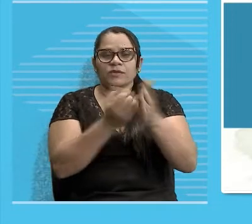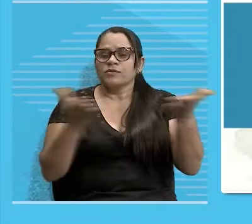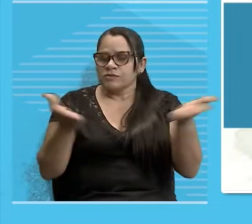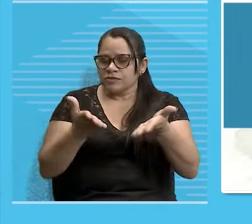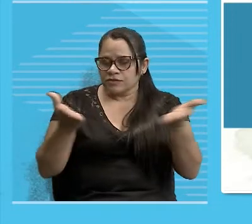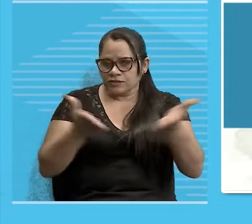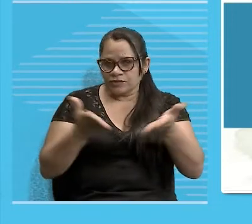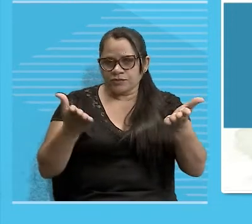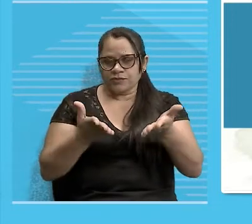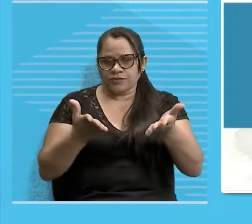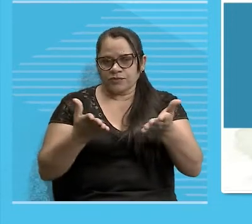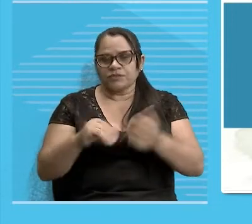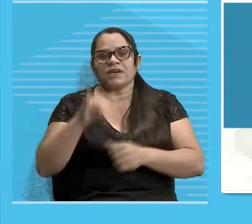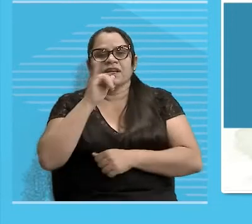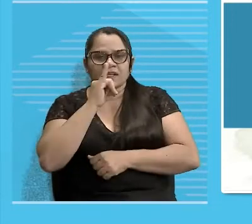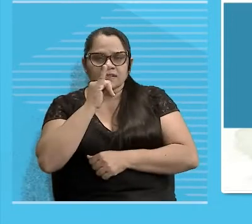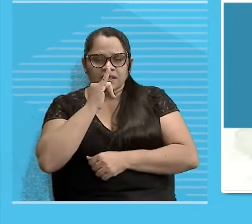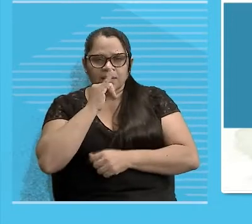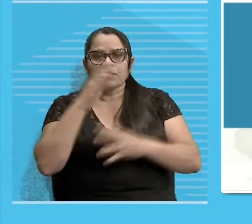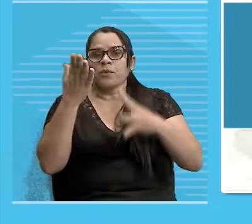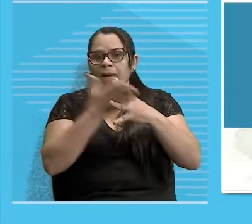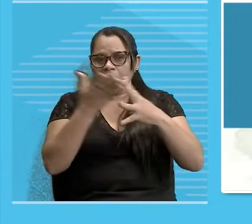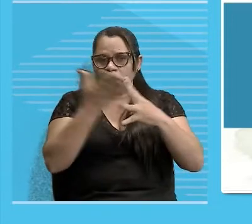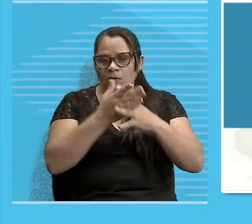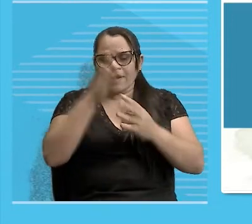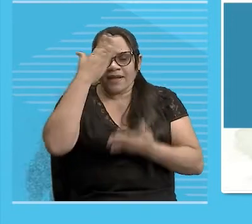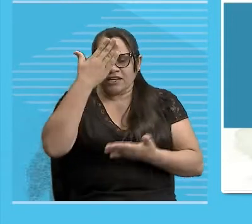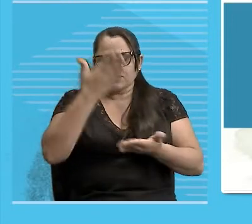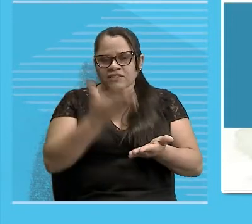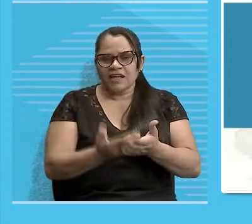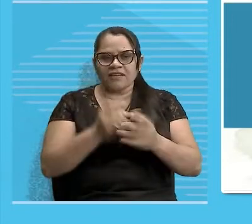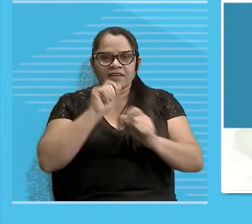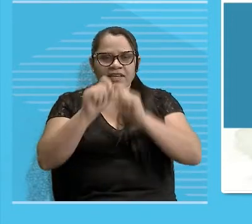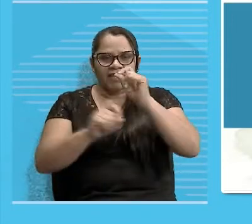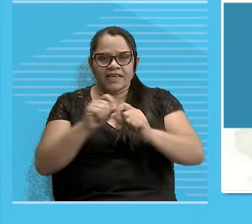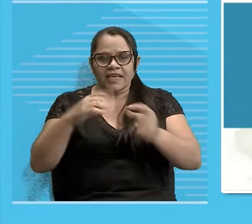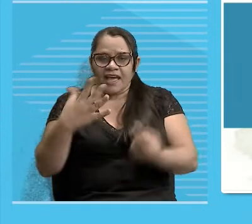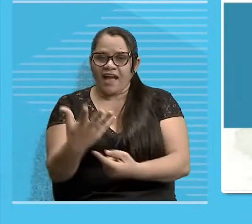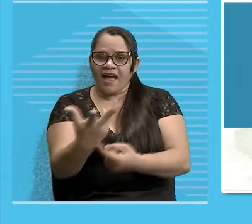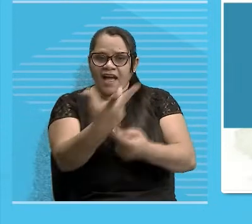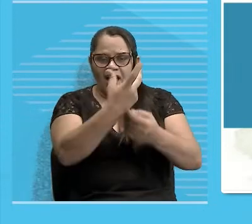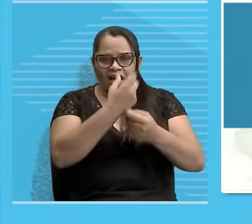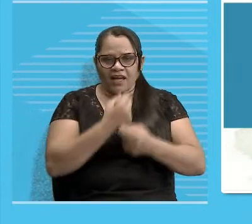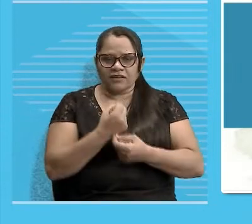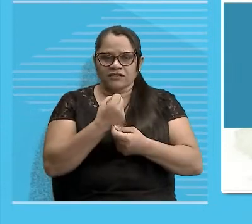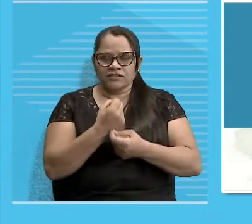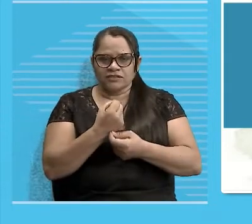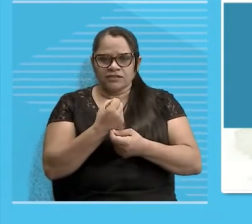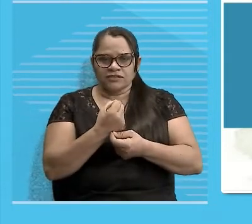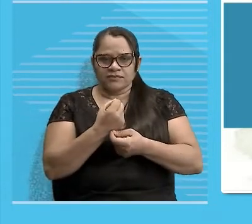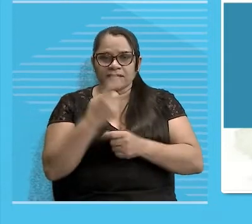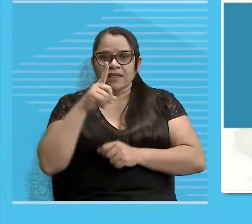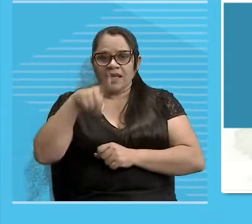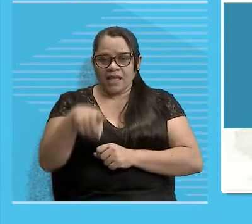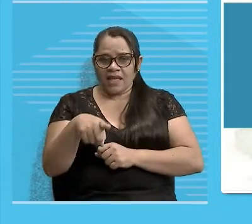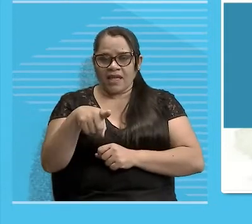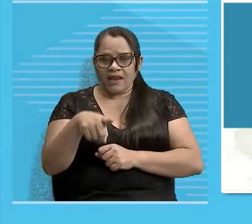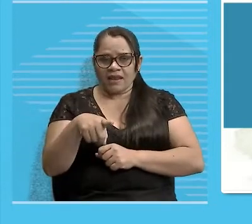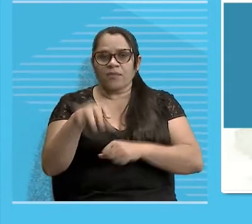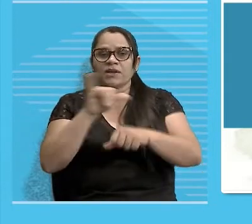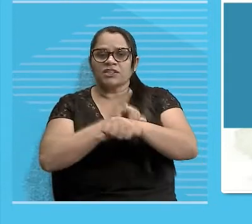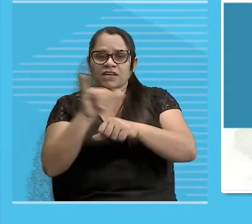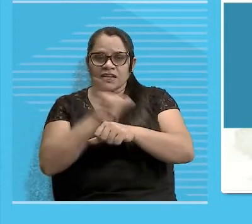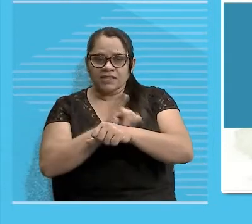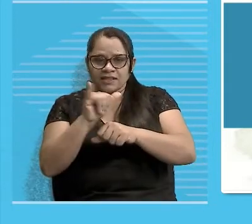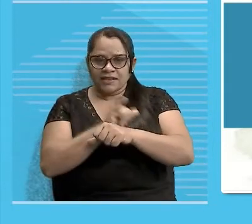né? Por exemplo, no barroco acreditava-se que a arte era um mecanismo de